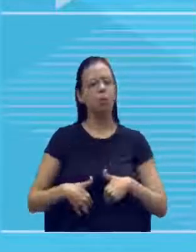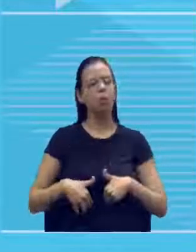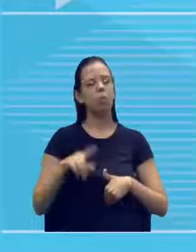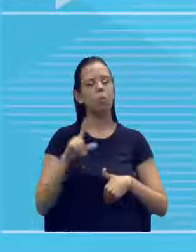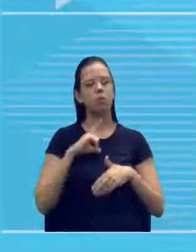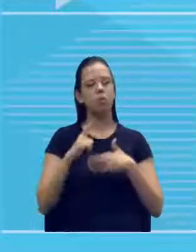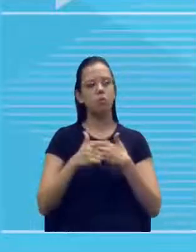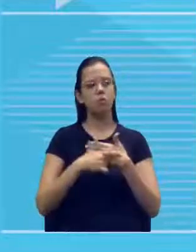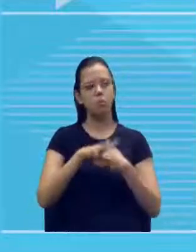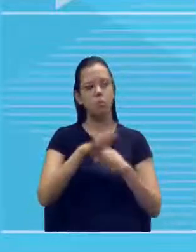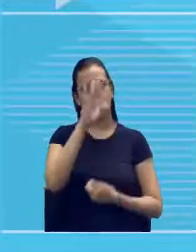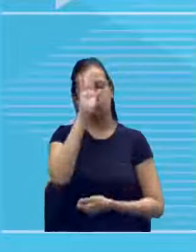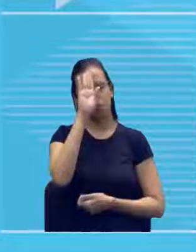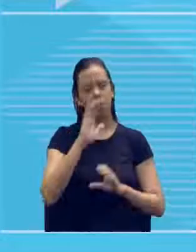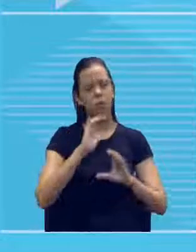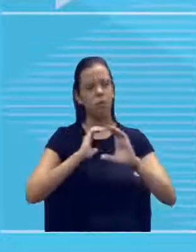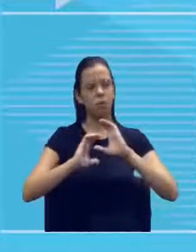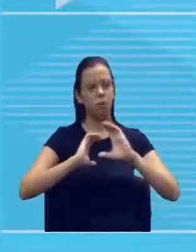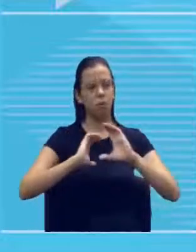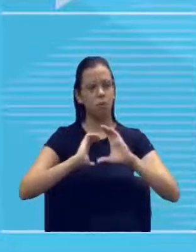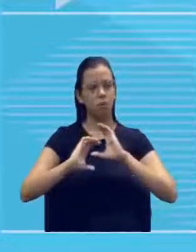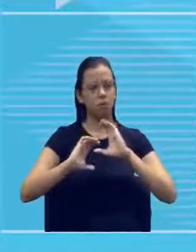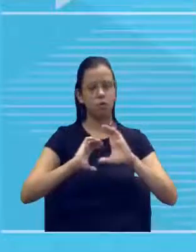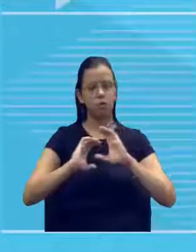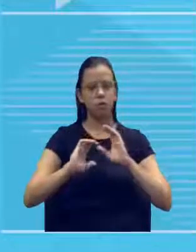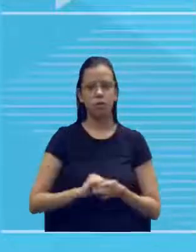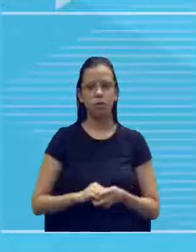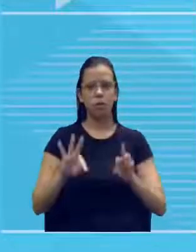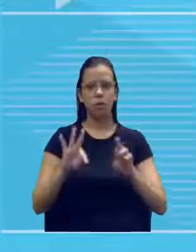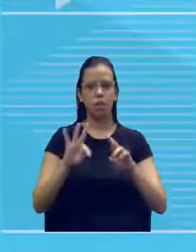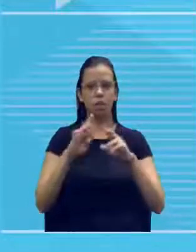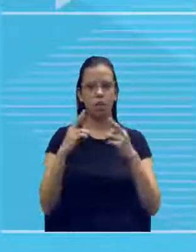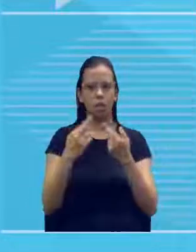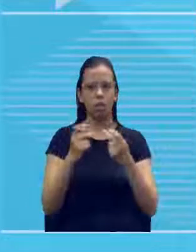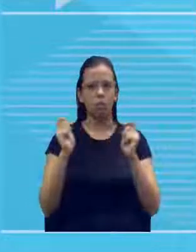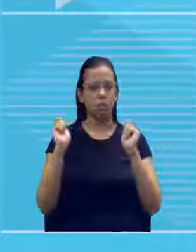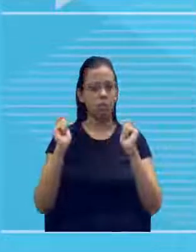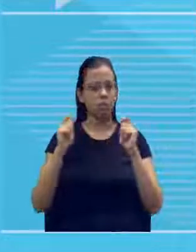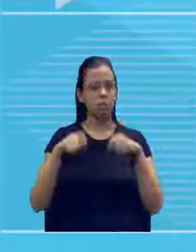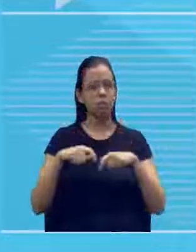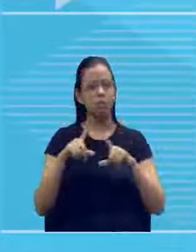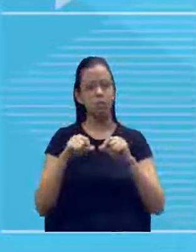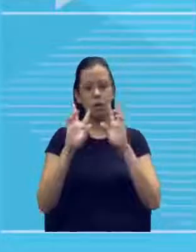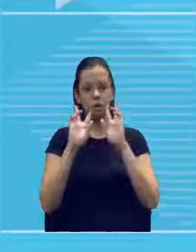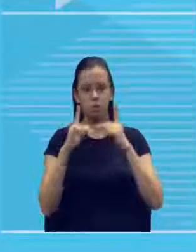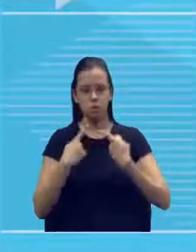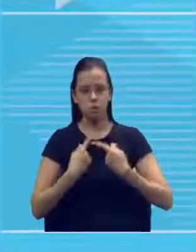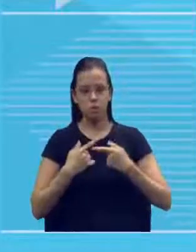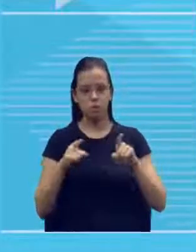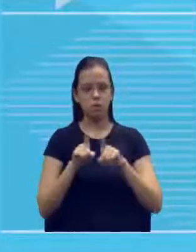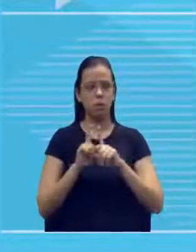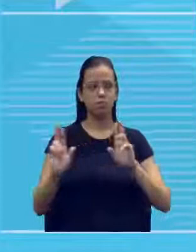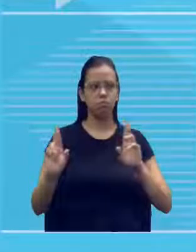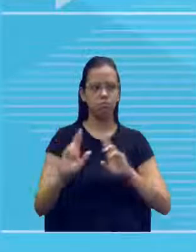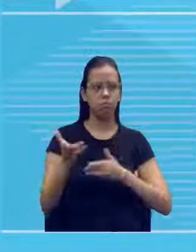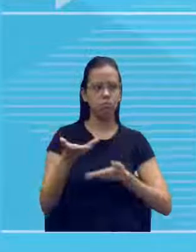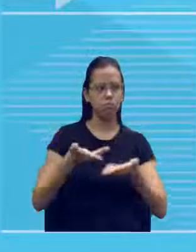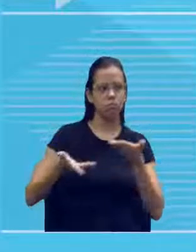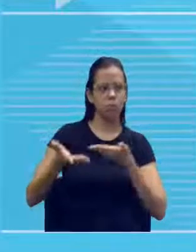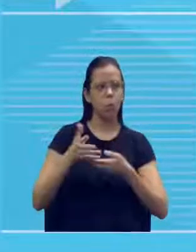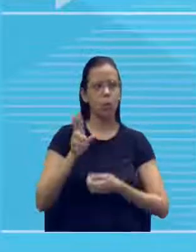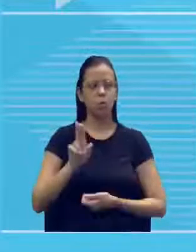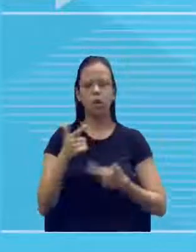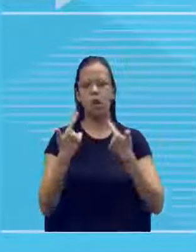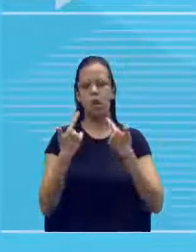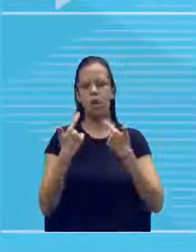papel principal na comunicação. As tribos poderiam assim se reconhecer e se relacionar por meio